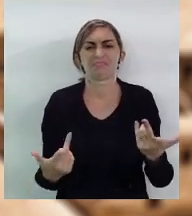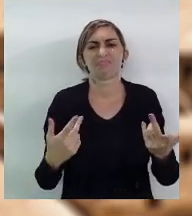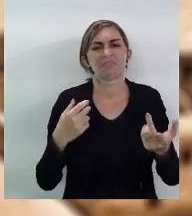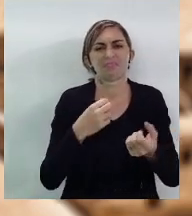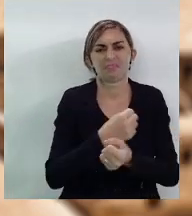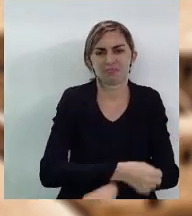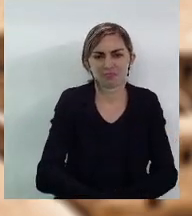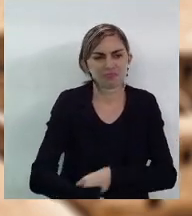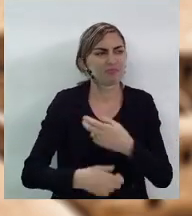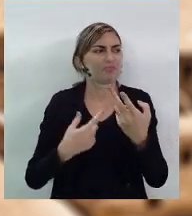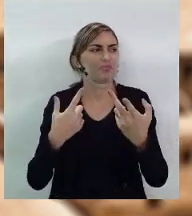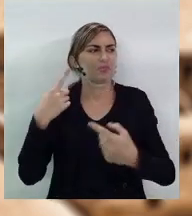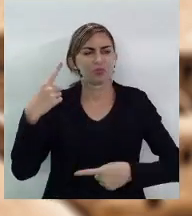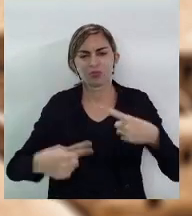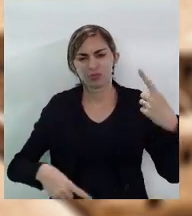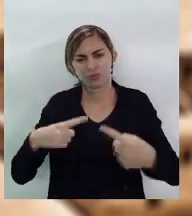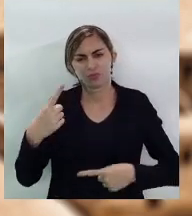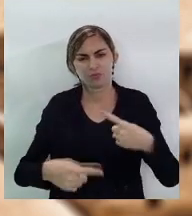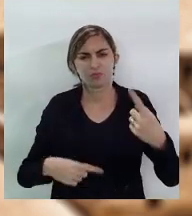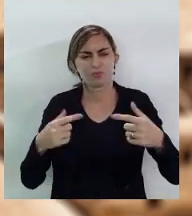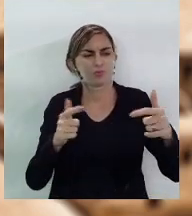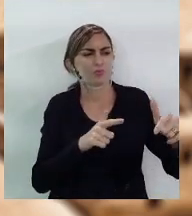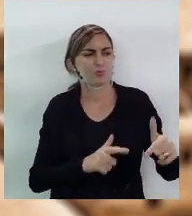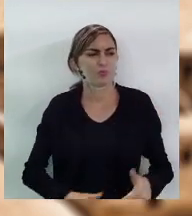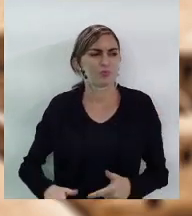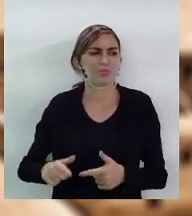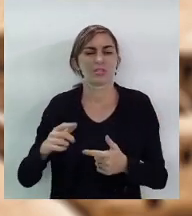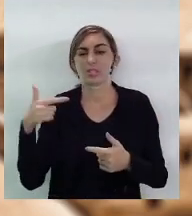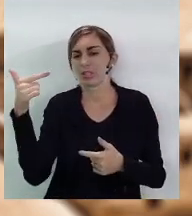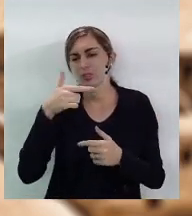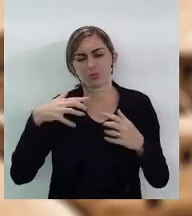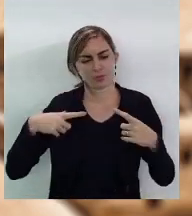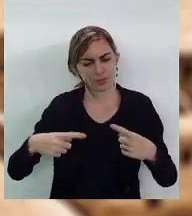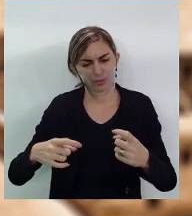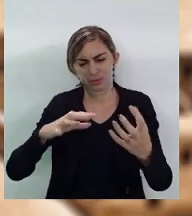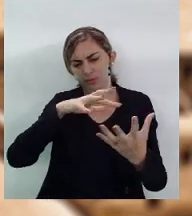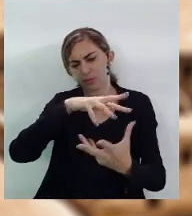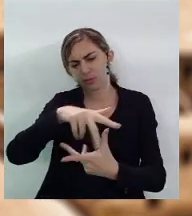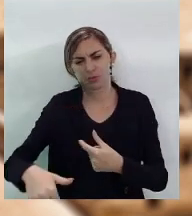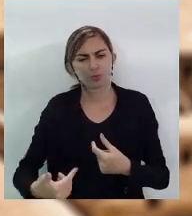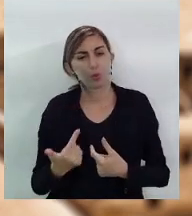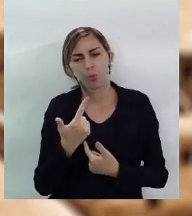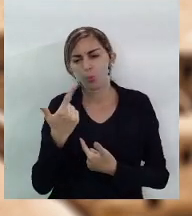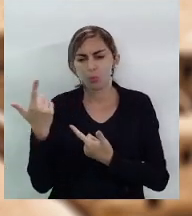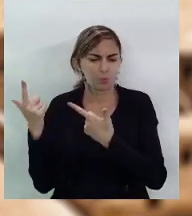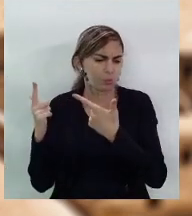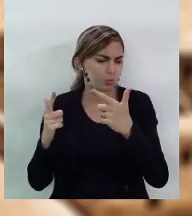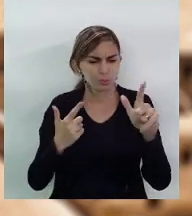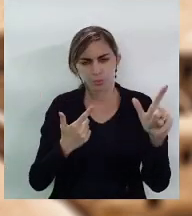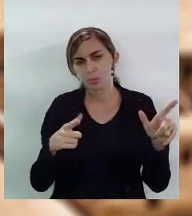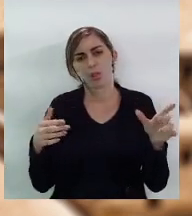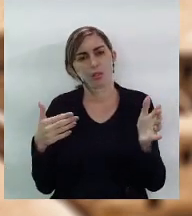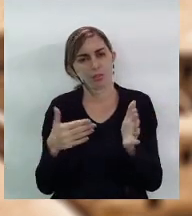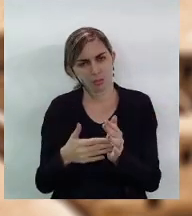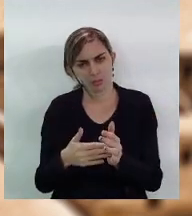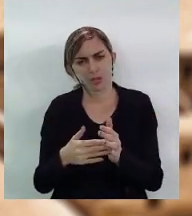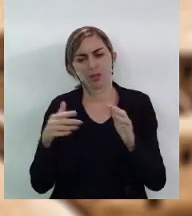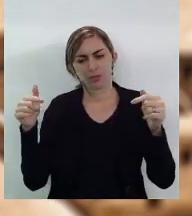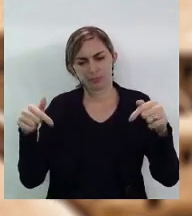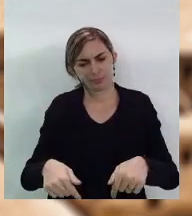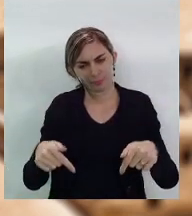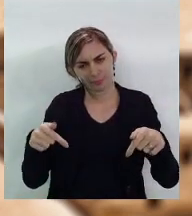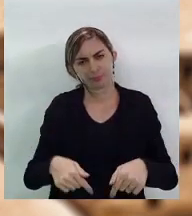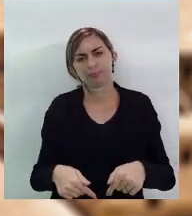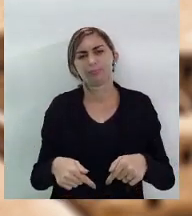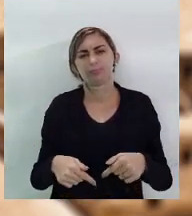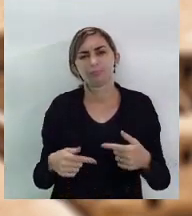cativeiros, conflitos, o Holocausto, a Segunda Guerra Mundial e tantos outros pontos, até na